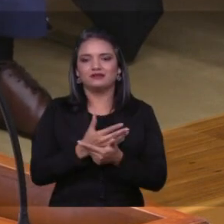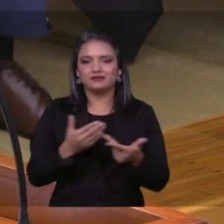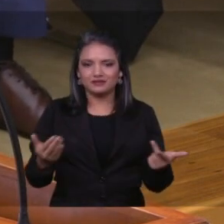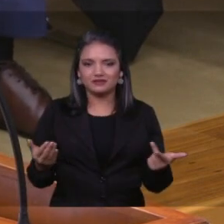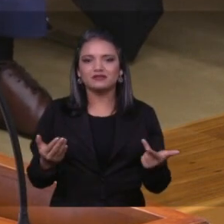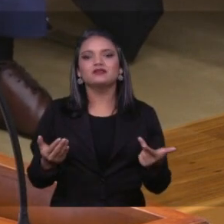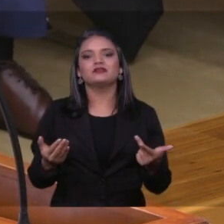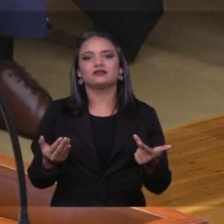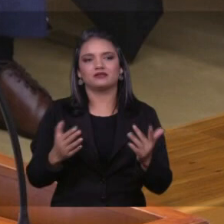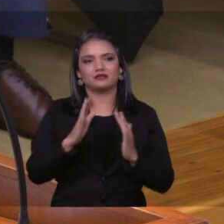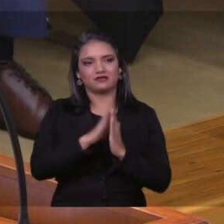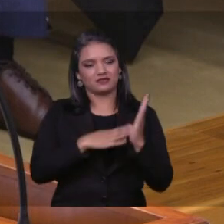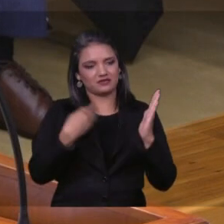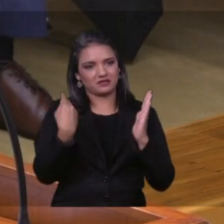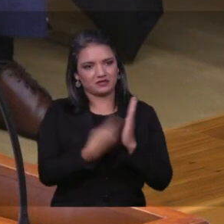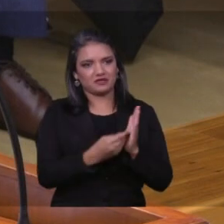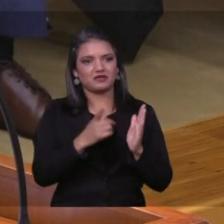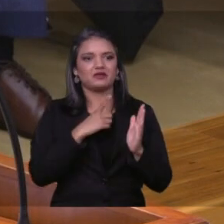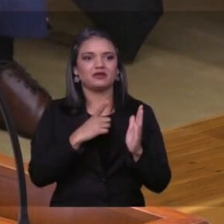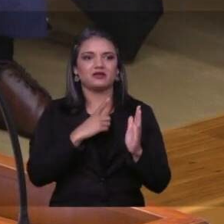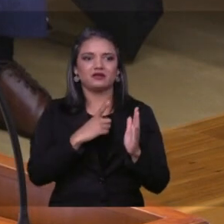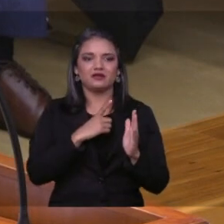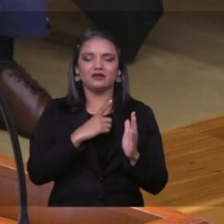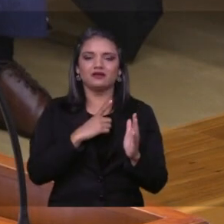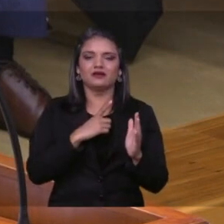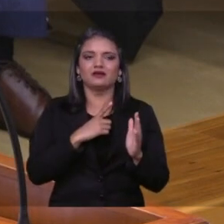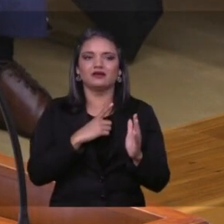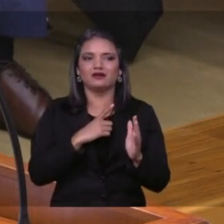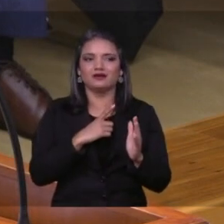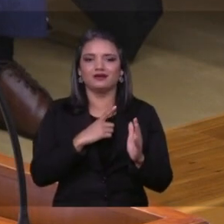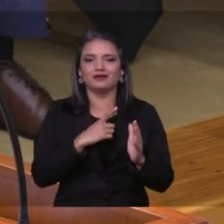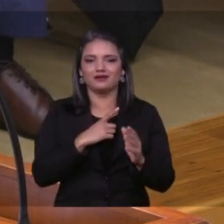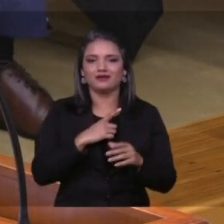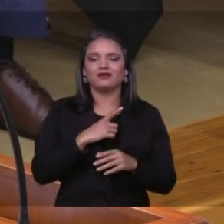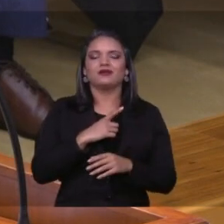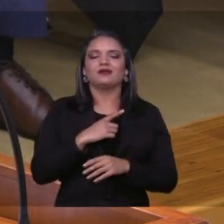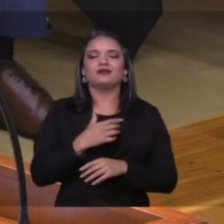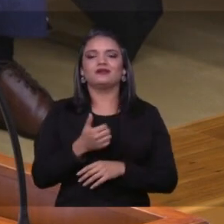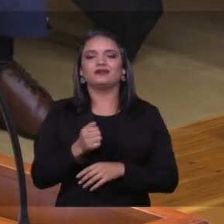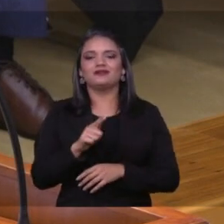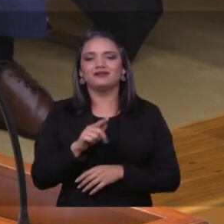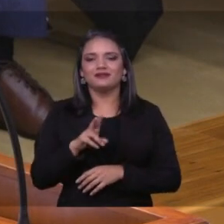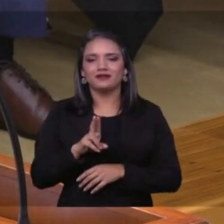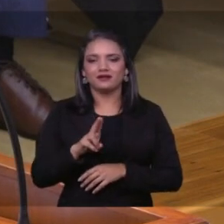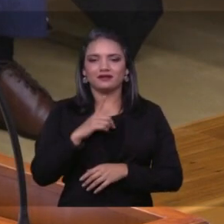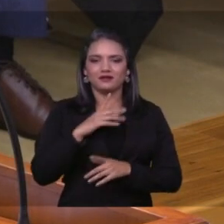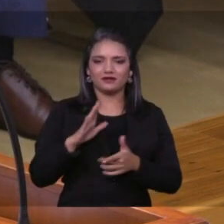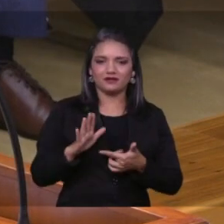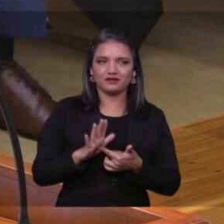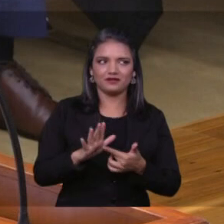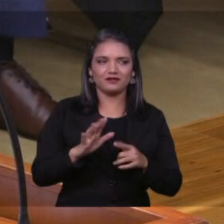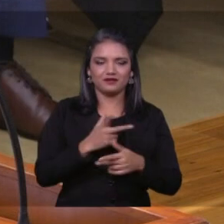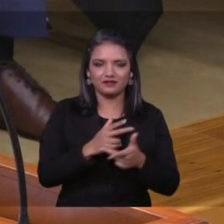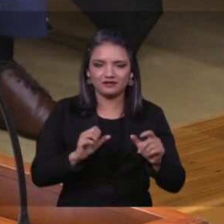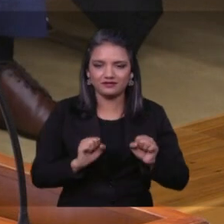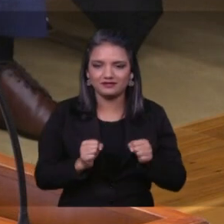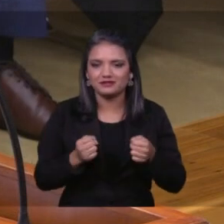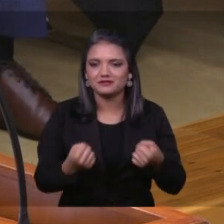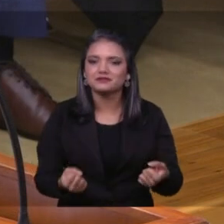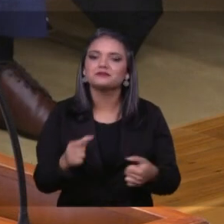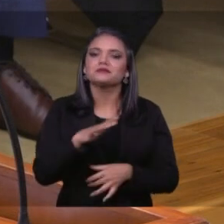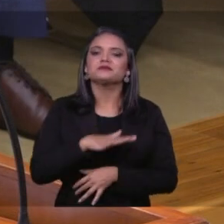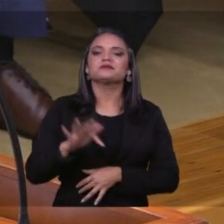recente apresentada pela Advocacia Geral da União por ocasião deste julgamento nos autos, demonstram um significativo esforço no âmbito federal em